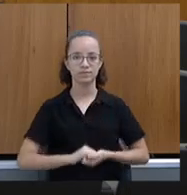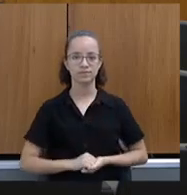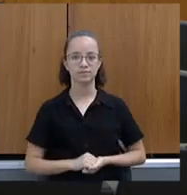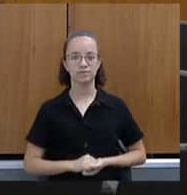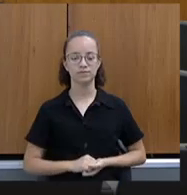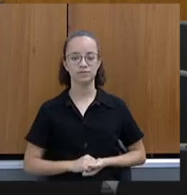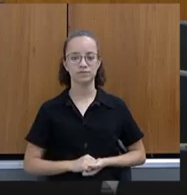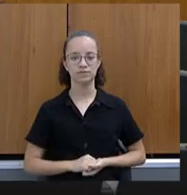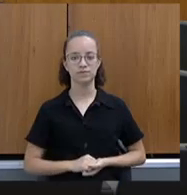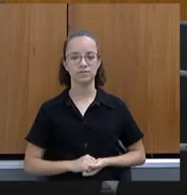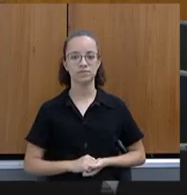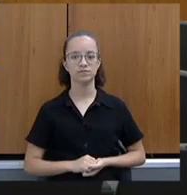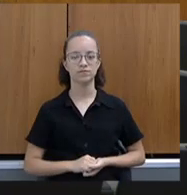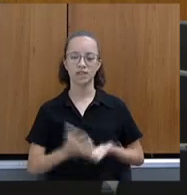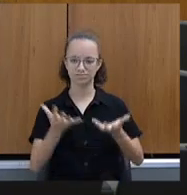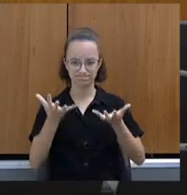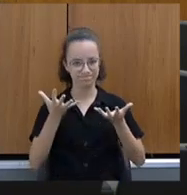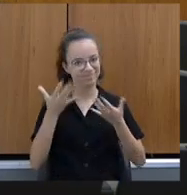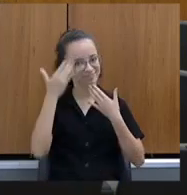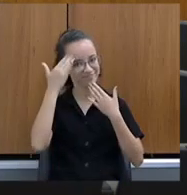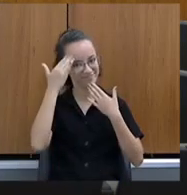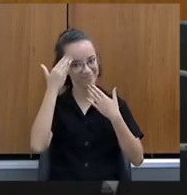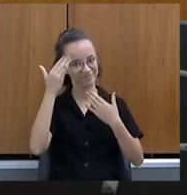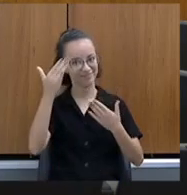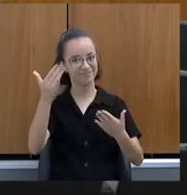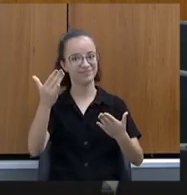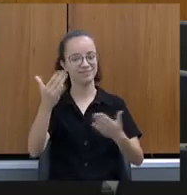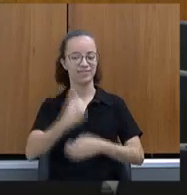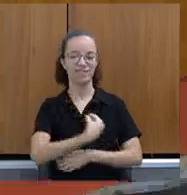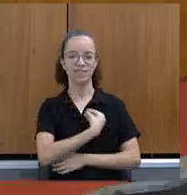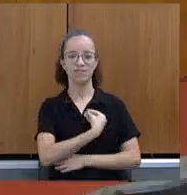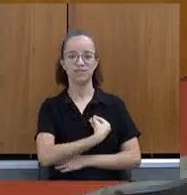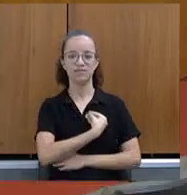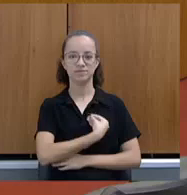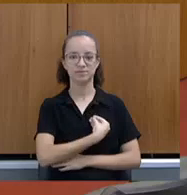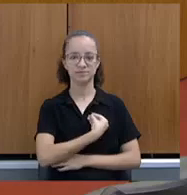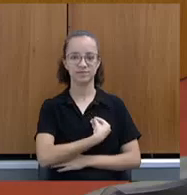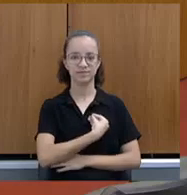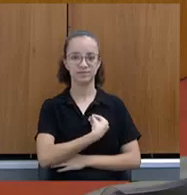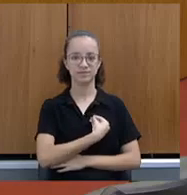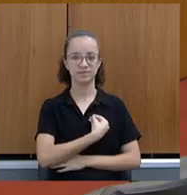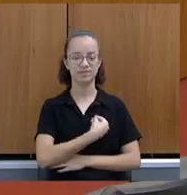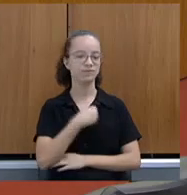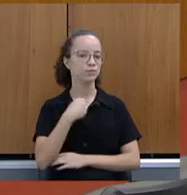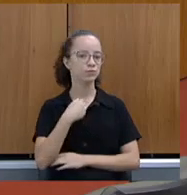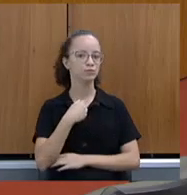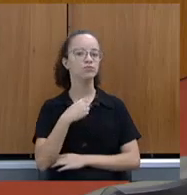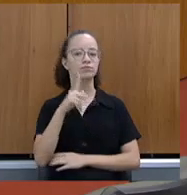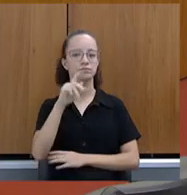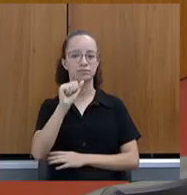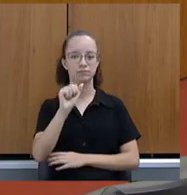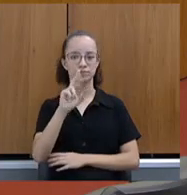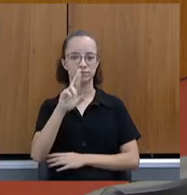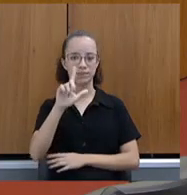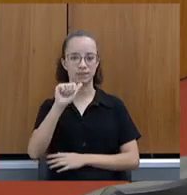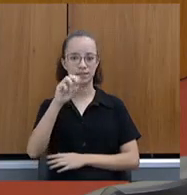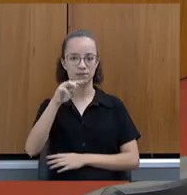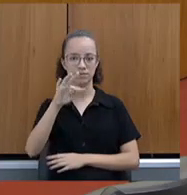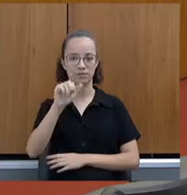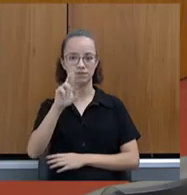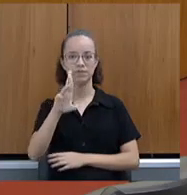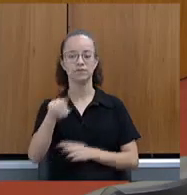quero desde já agradecer a presença dos parlamentares deputada